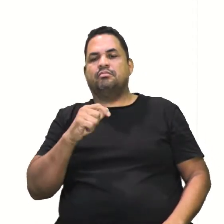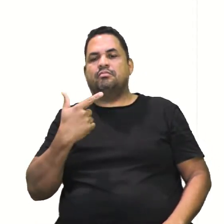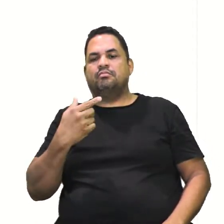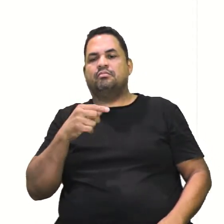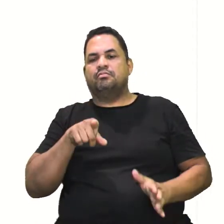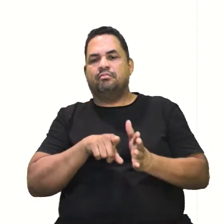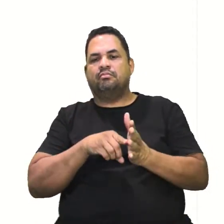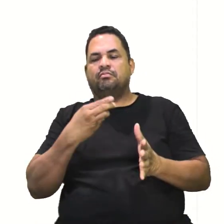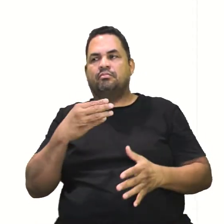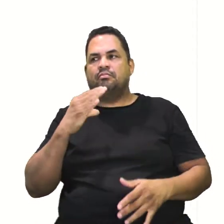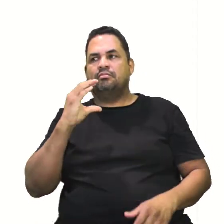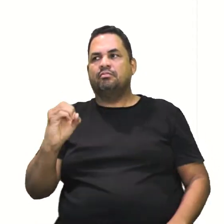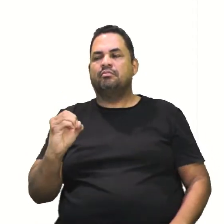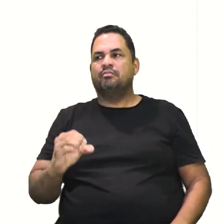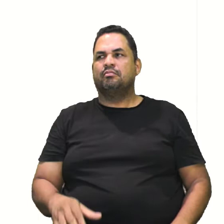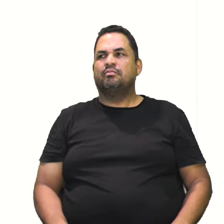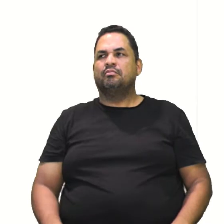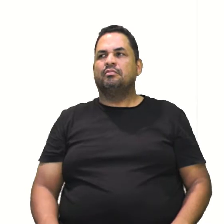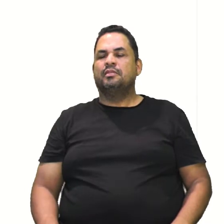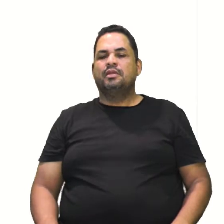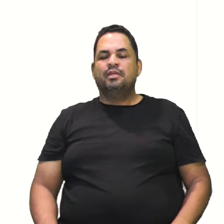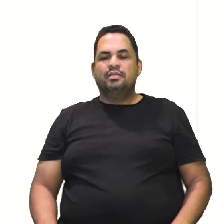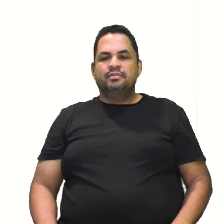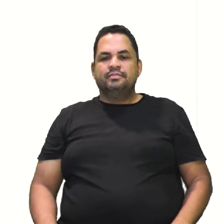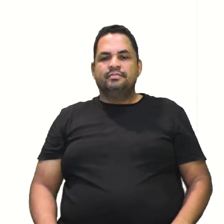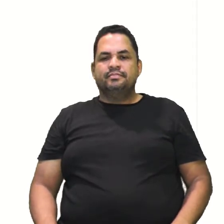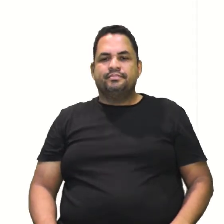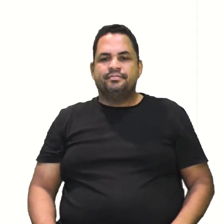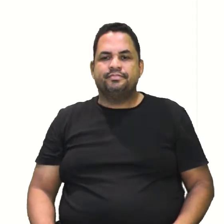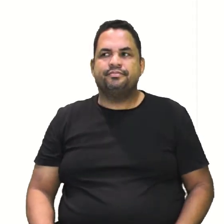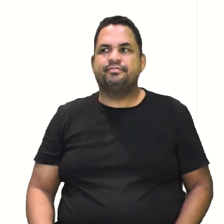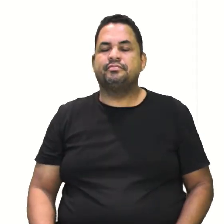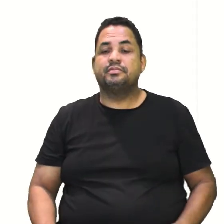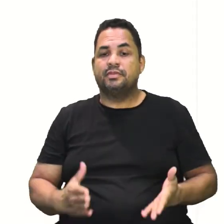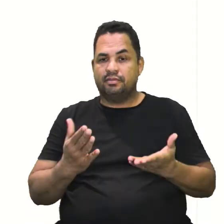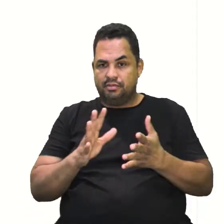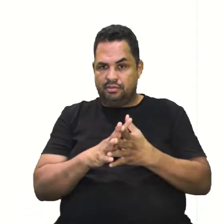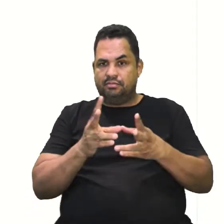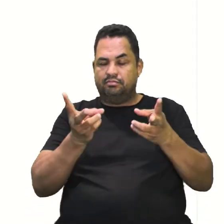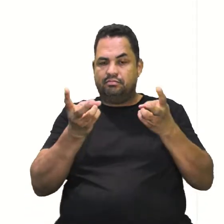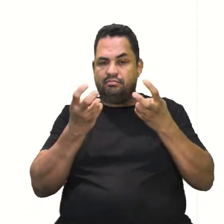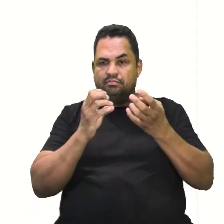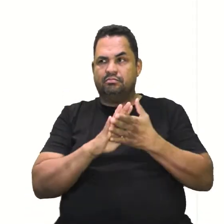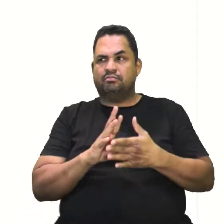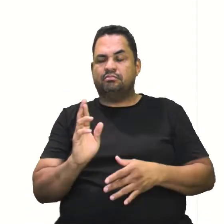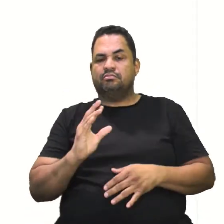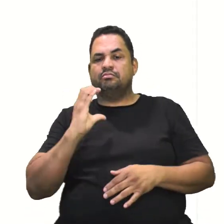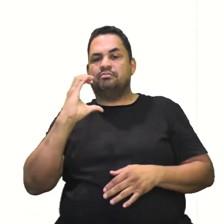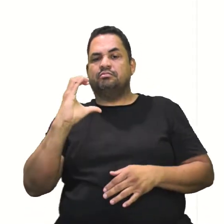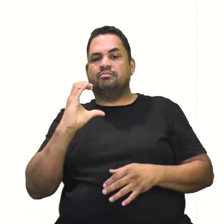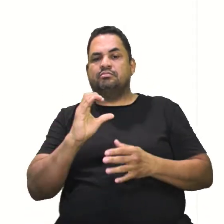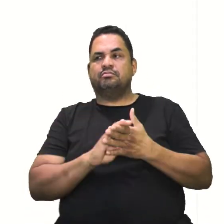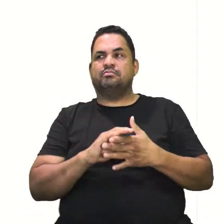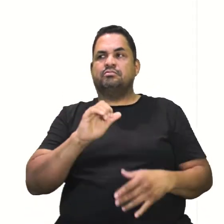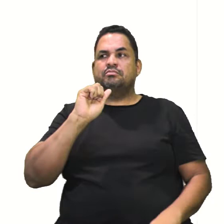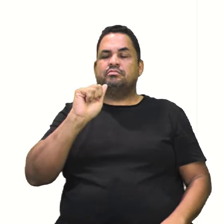e A2, menos 3 e 0. Por aqui já fica bem nítido o seguinte. Quem é C? Quem é o A e